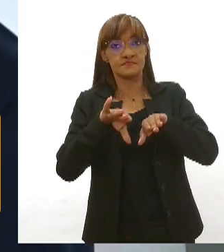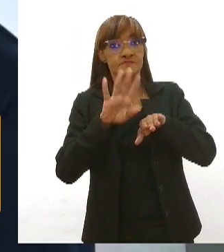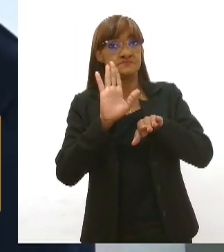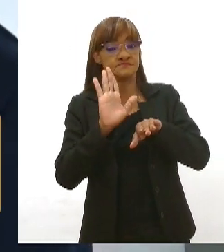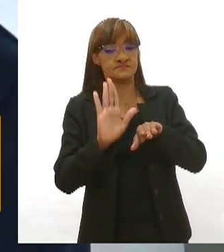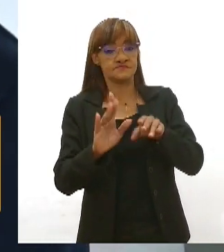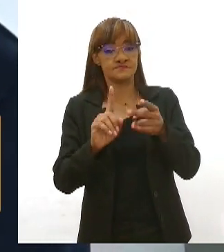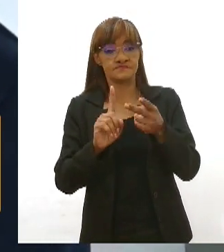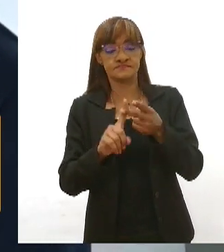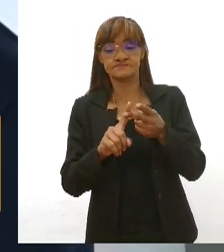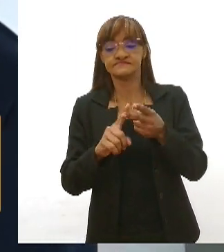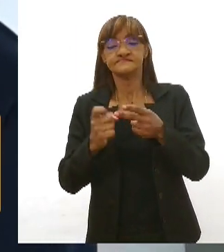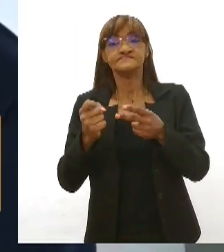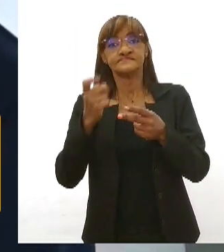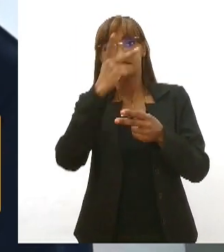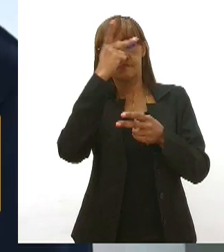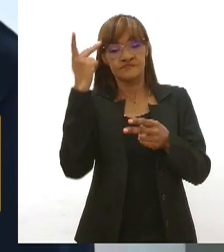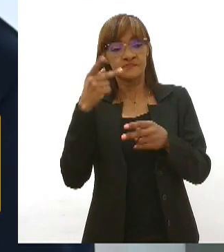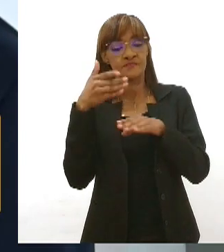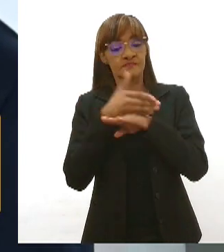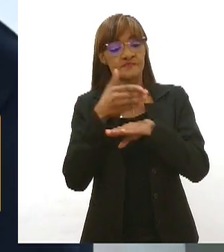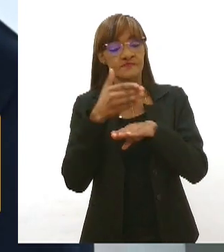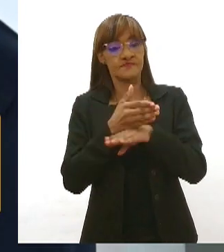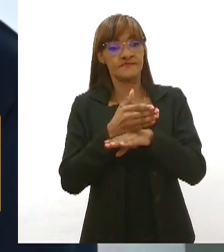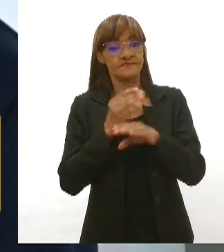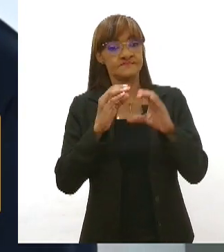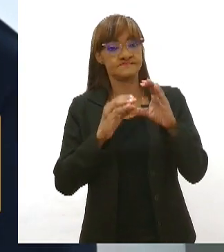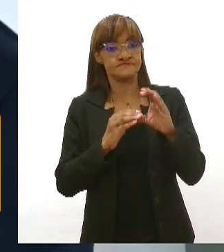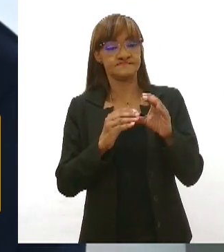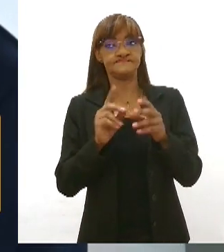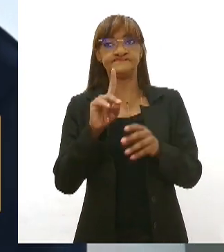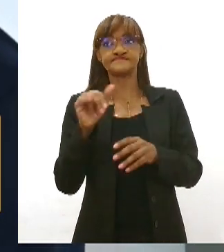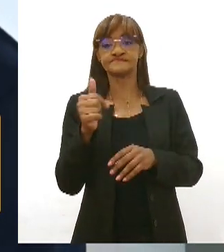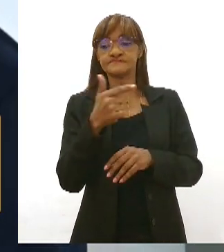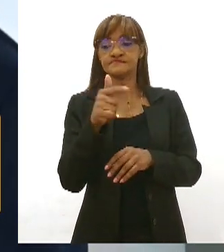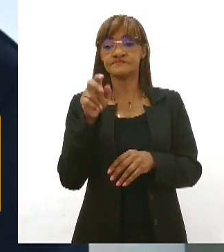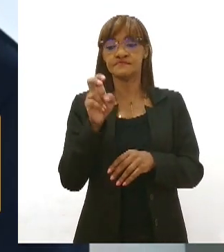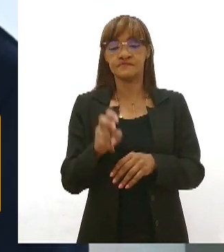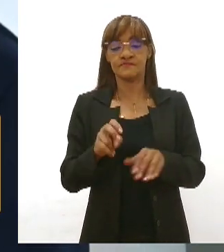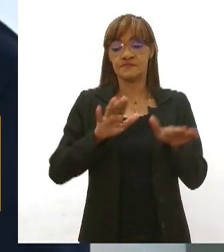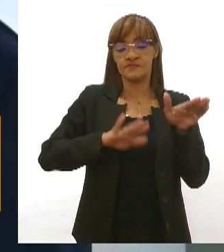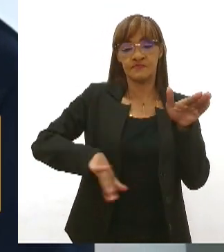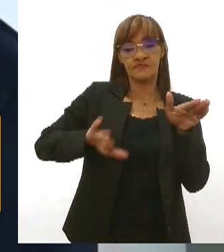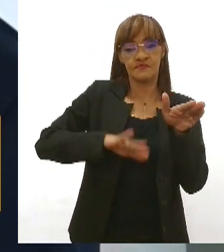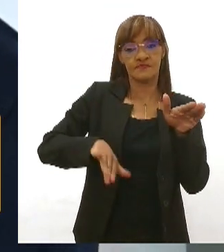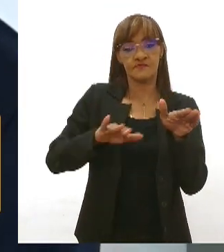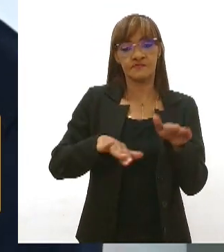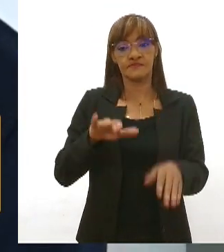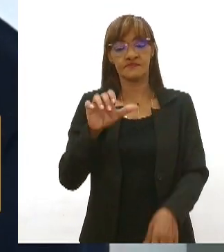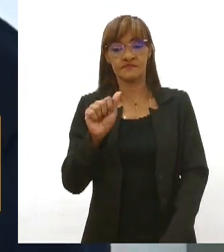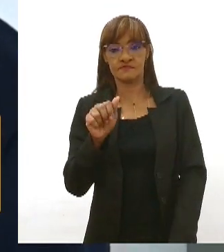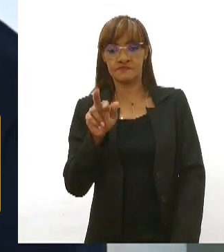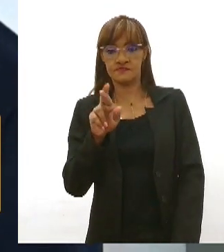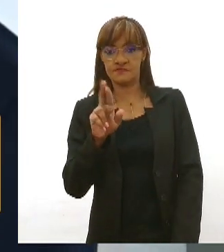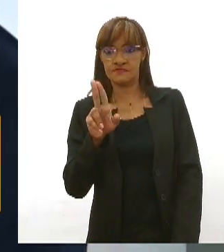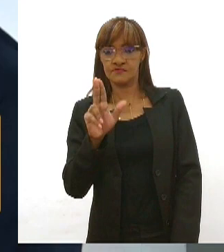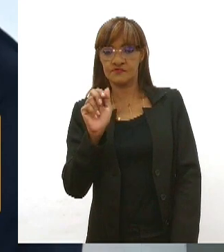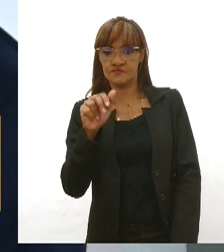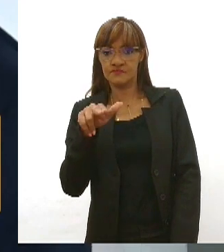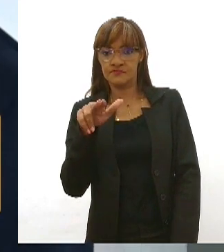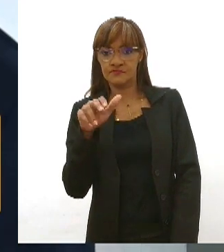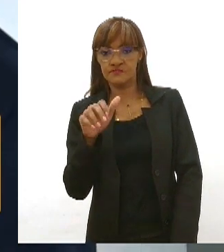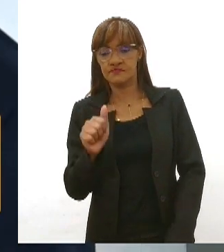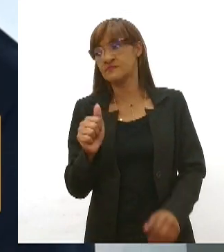25, no sábado para amanhã, na Praia de Aruana, também a SEMAC, em parceria com a DEMA,